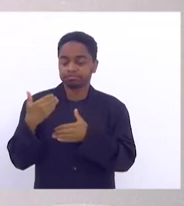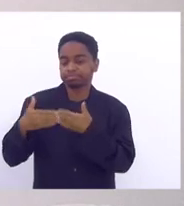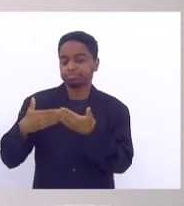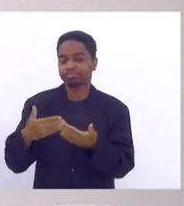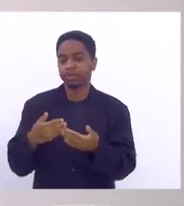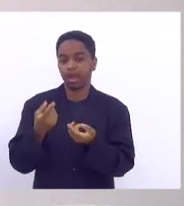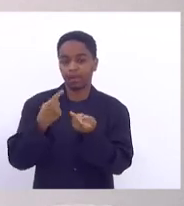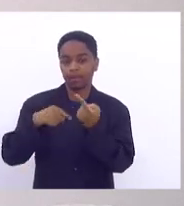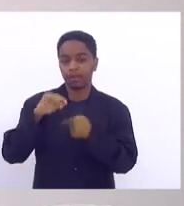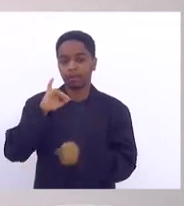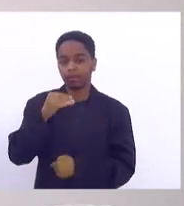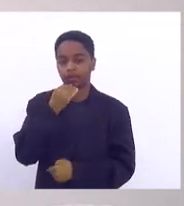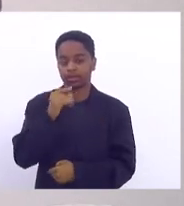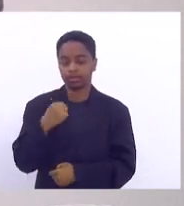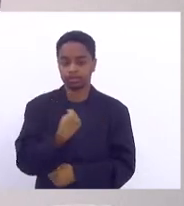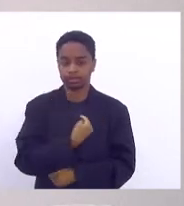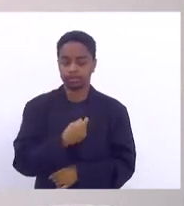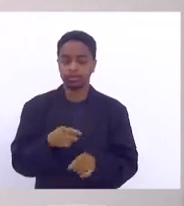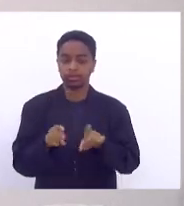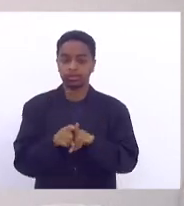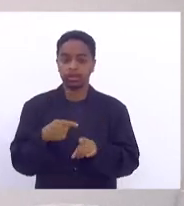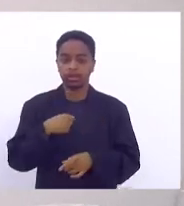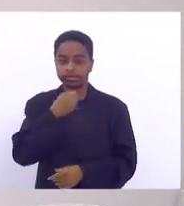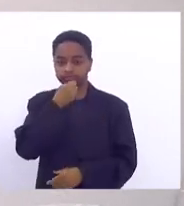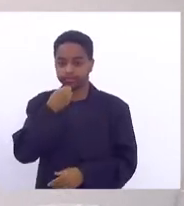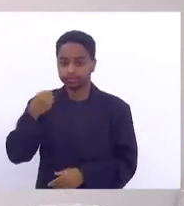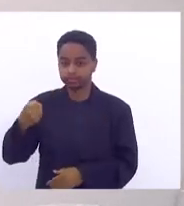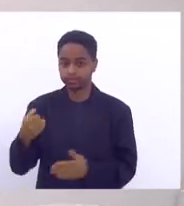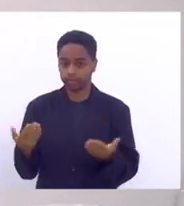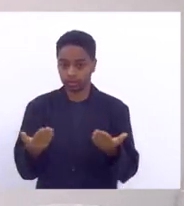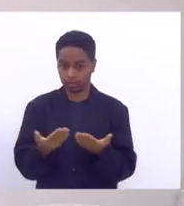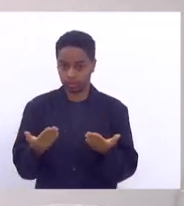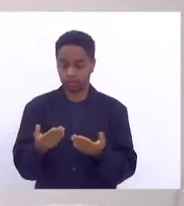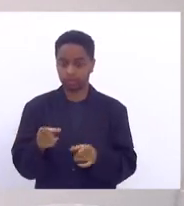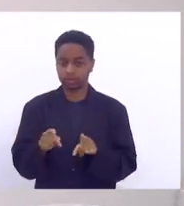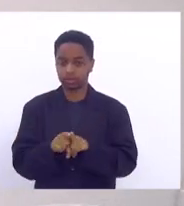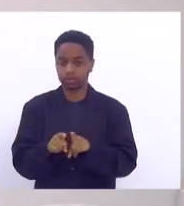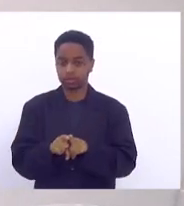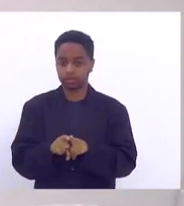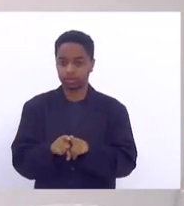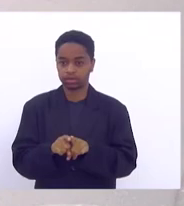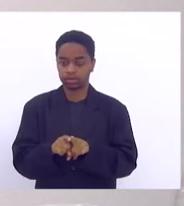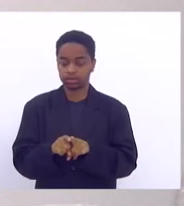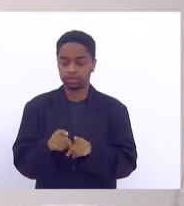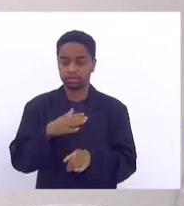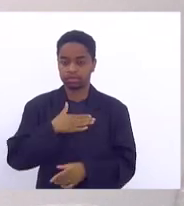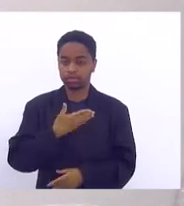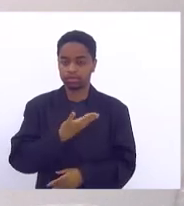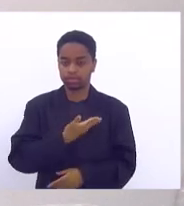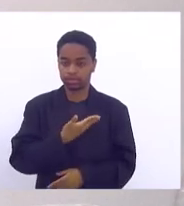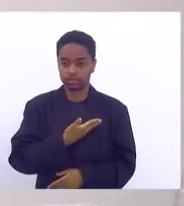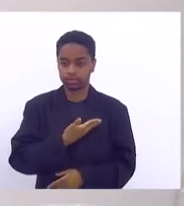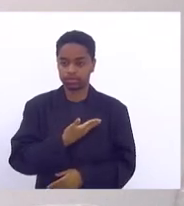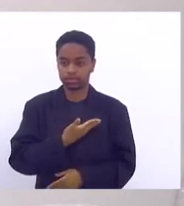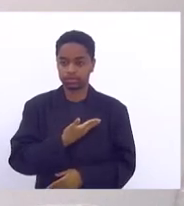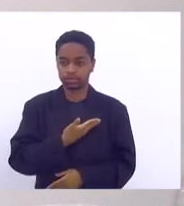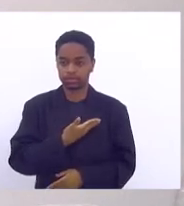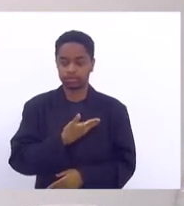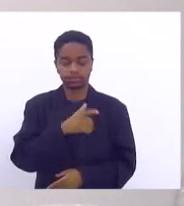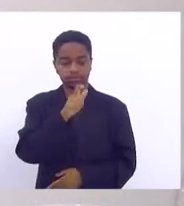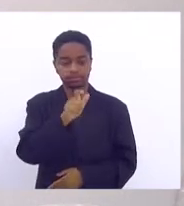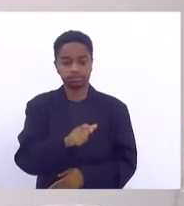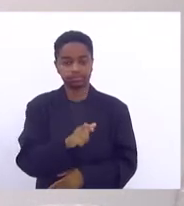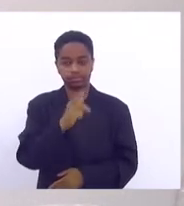nós eh gostaria de passar a palavra para também a minha querida amiga uma pessoa que